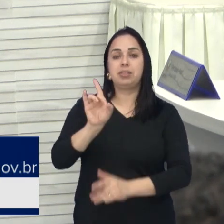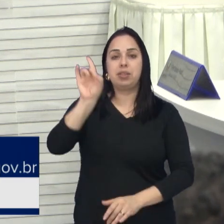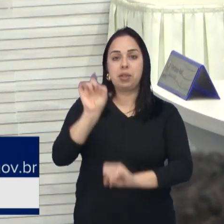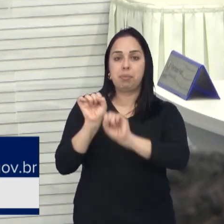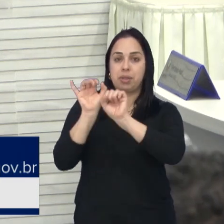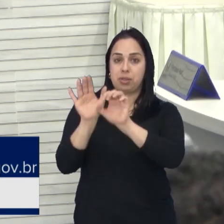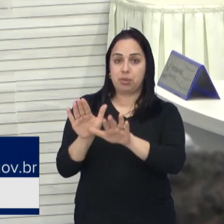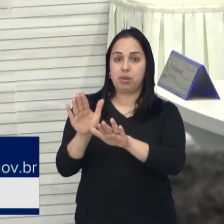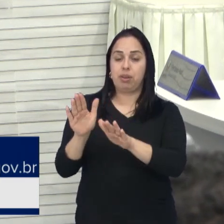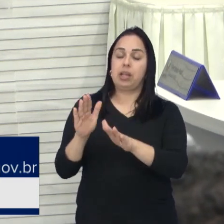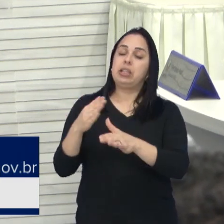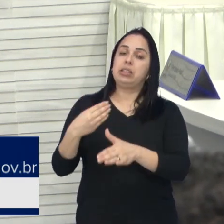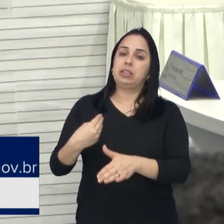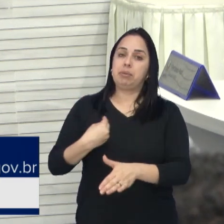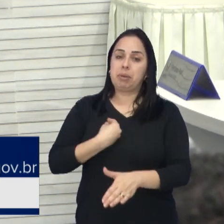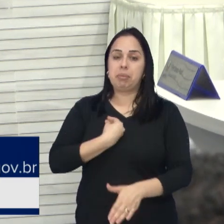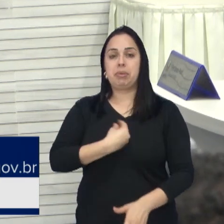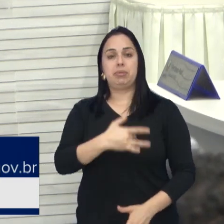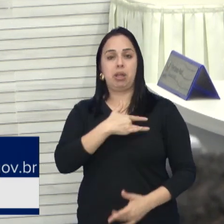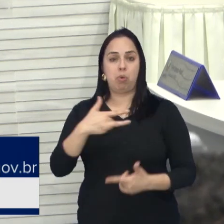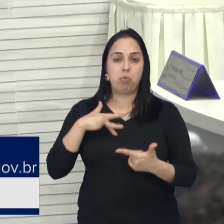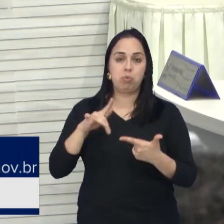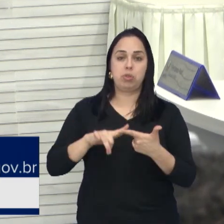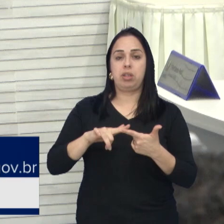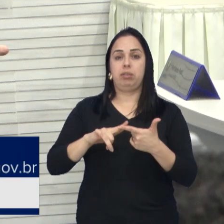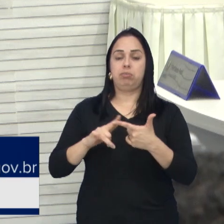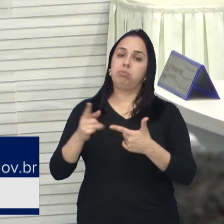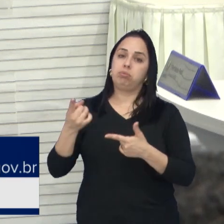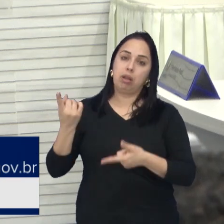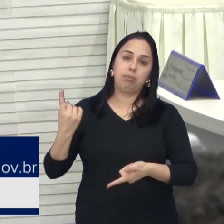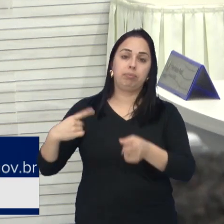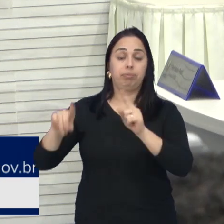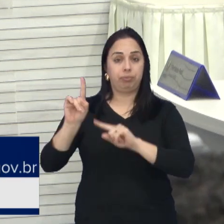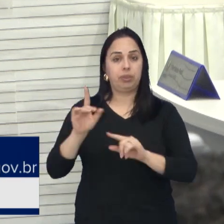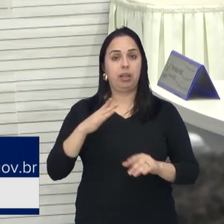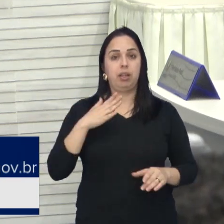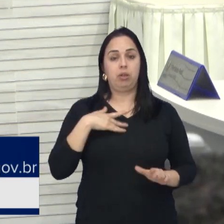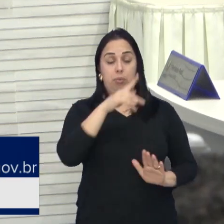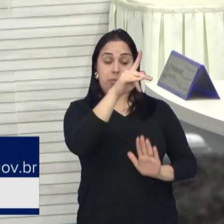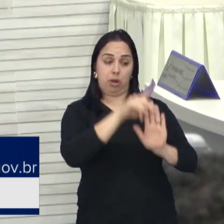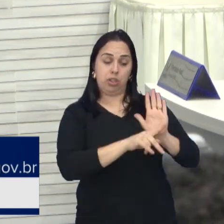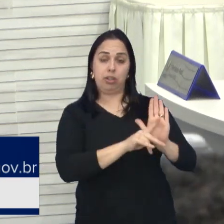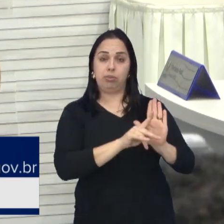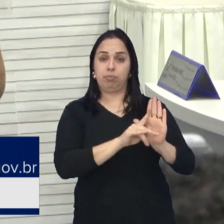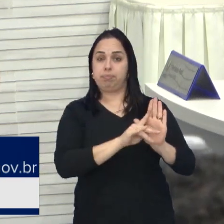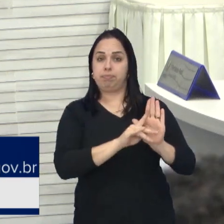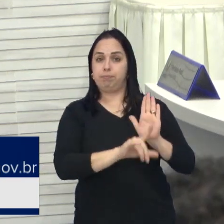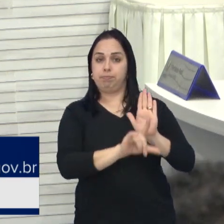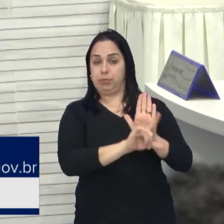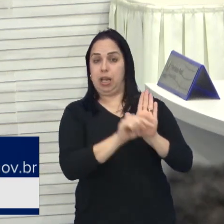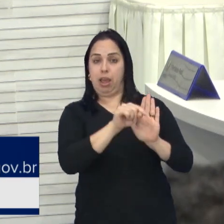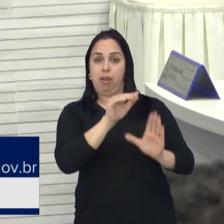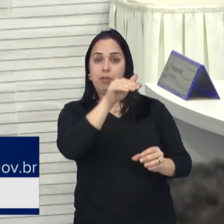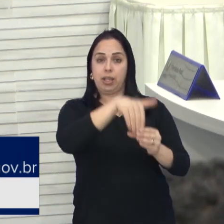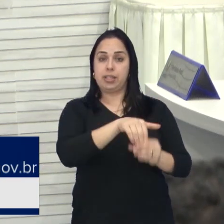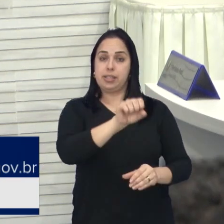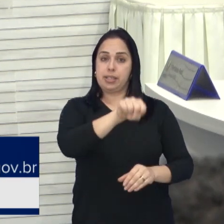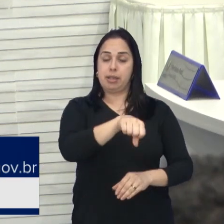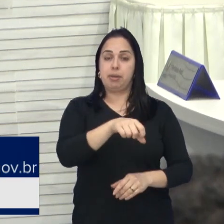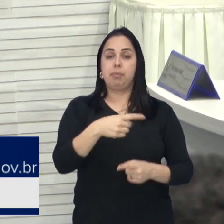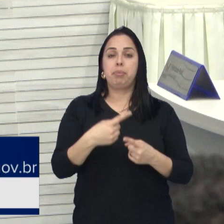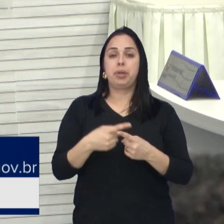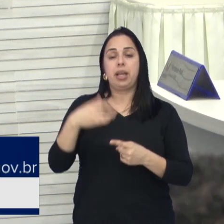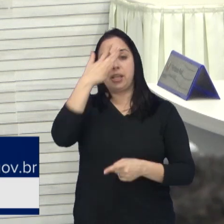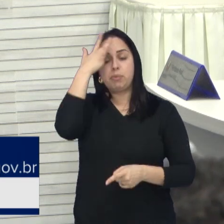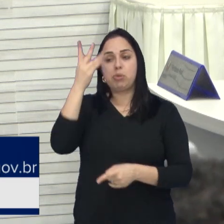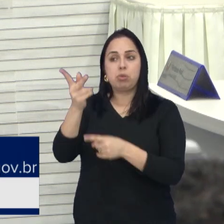sua vida, com muita saúde, sucesso. E votei favoravelmente a esse projeto, pelas demandas que chegam até